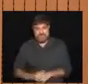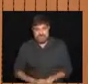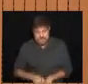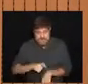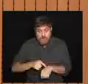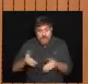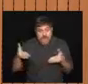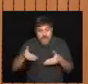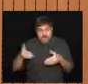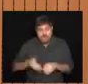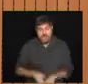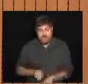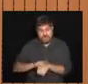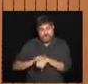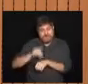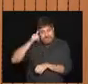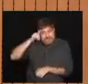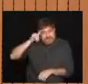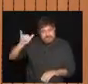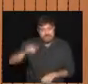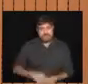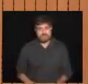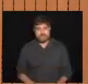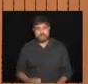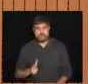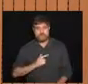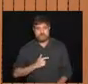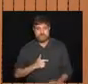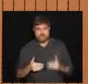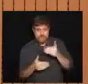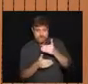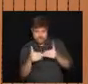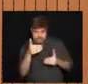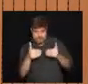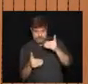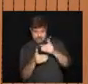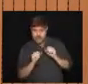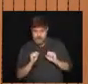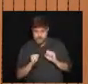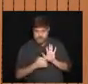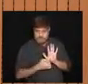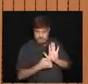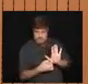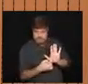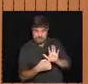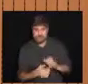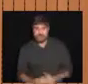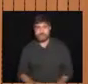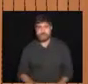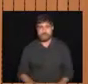neste momento. Se alguém puder passar a apresentação.